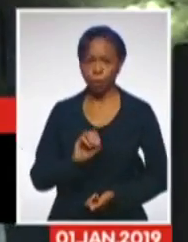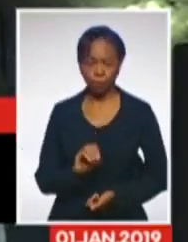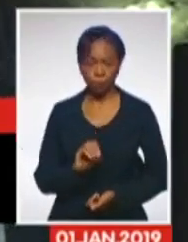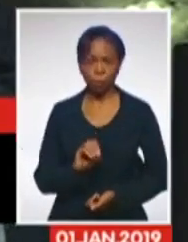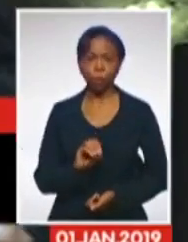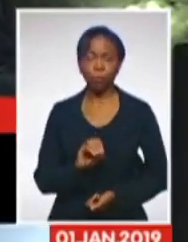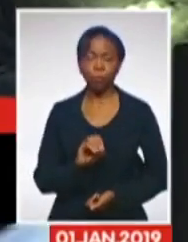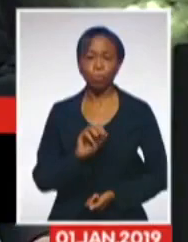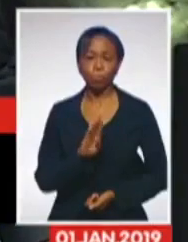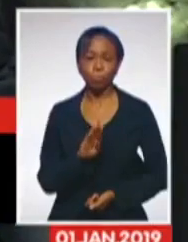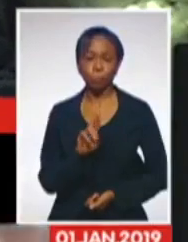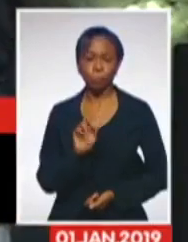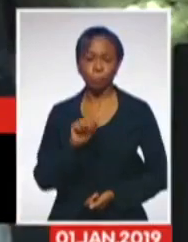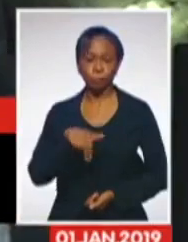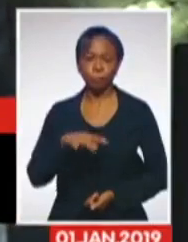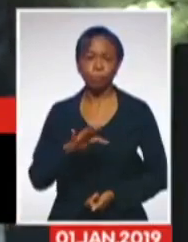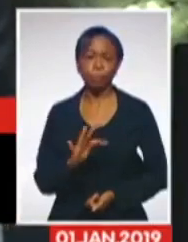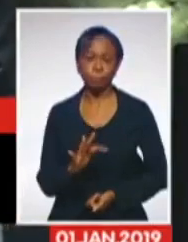Rocha Brant.